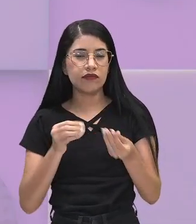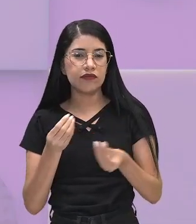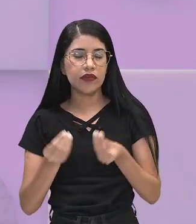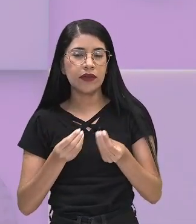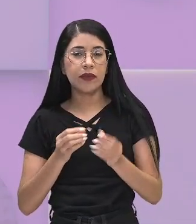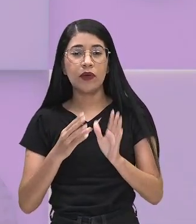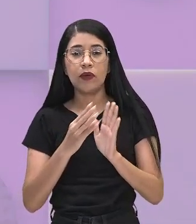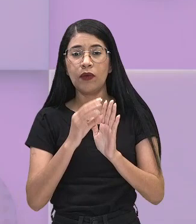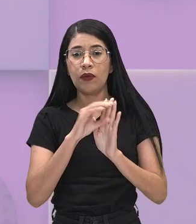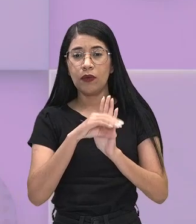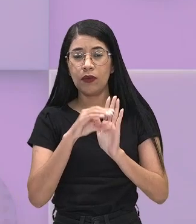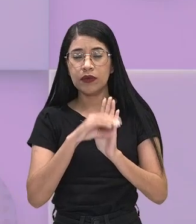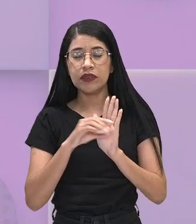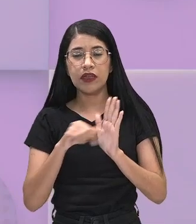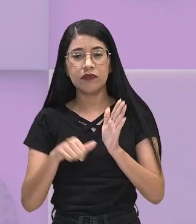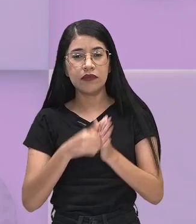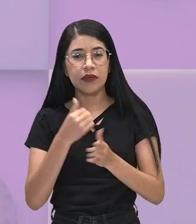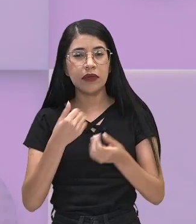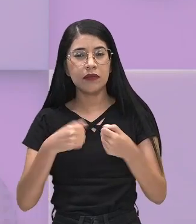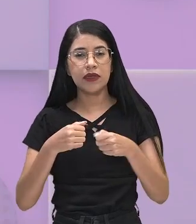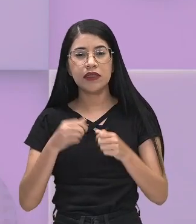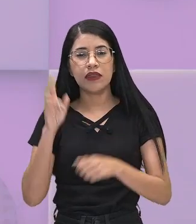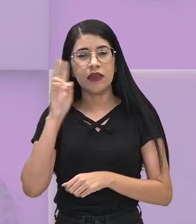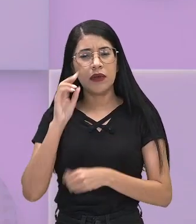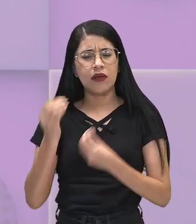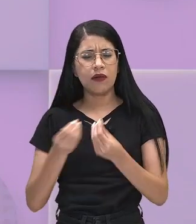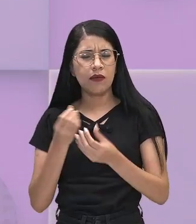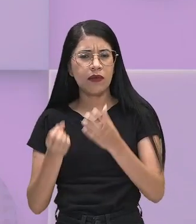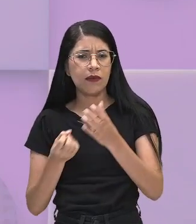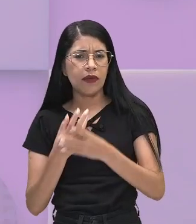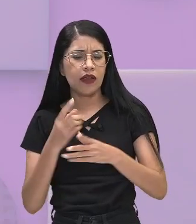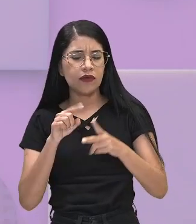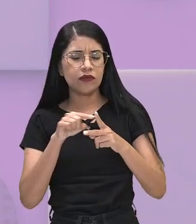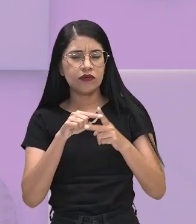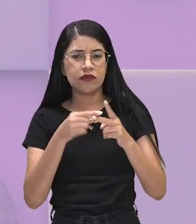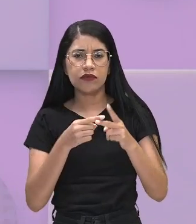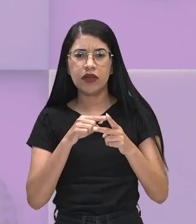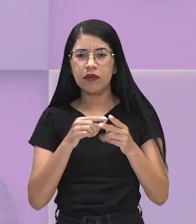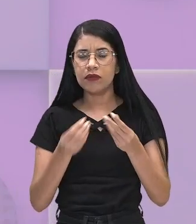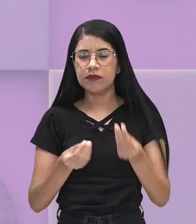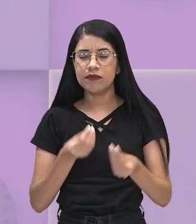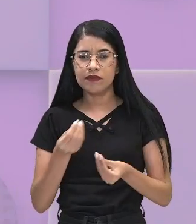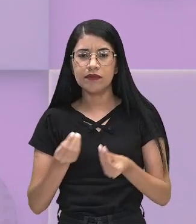que eu tenho que lembrar é quando que um ângulo é formado. Um ângulo vai ser formado